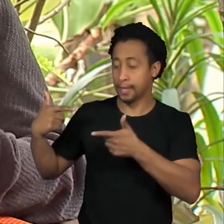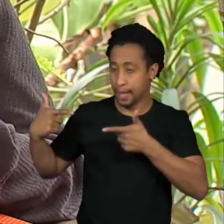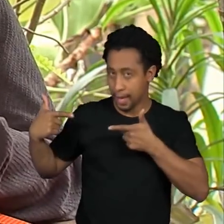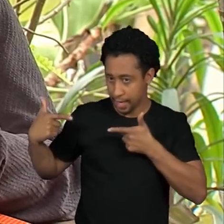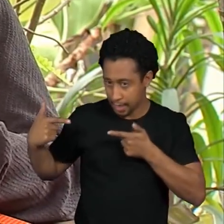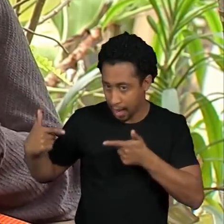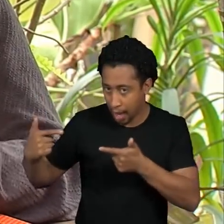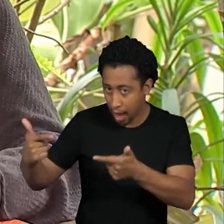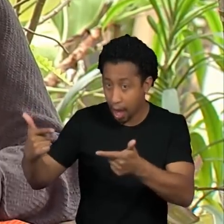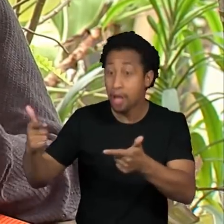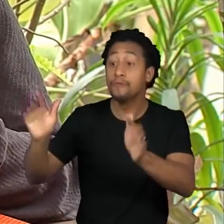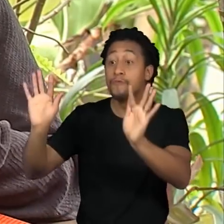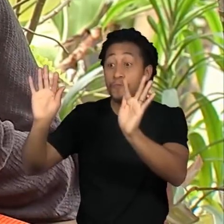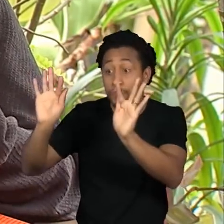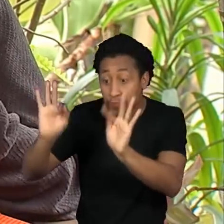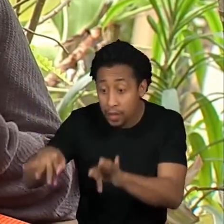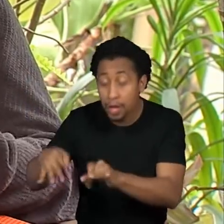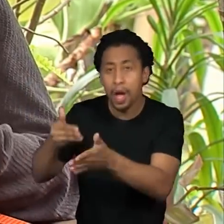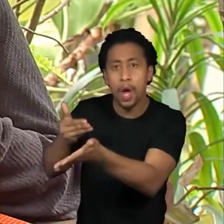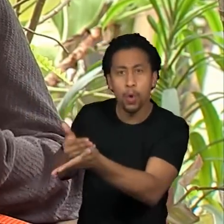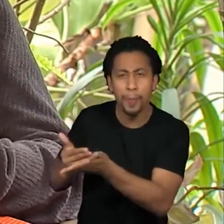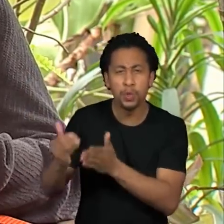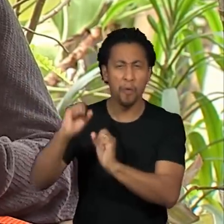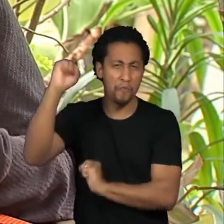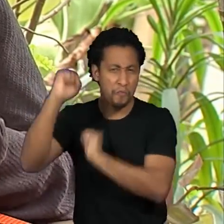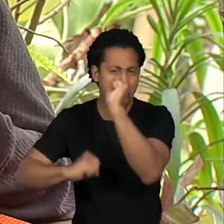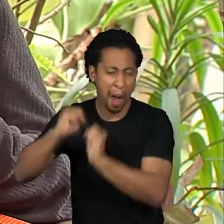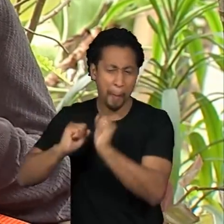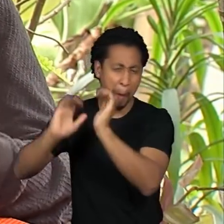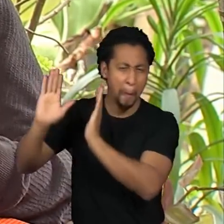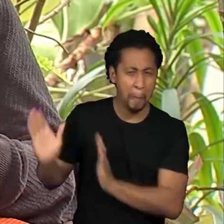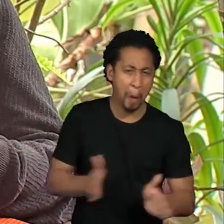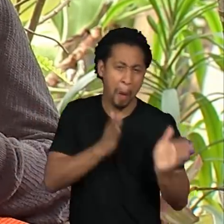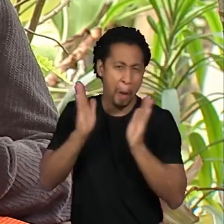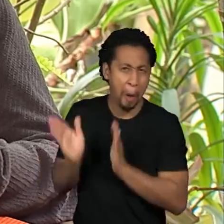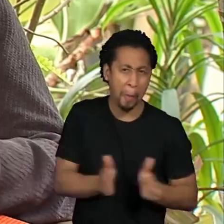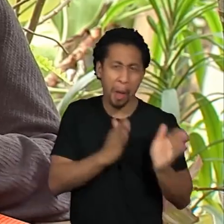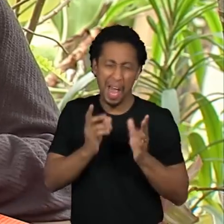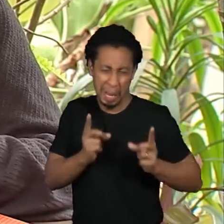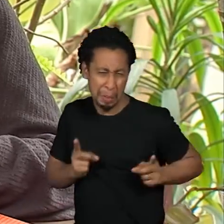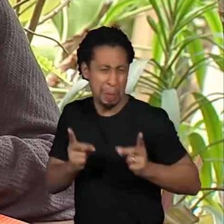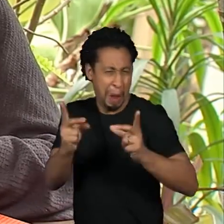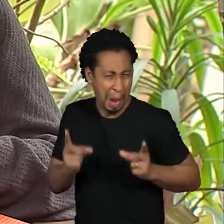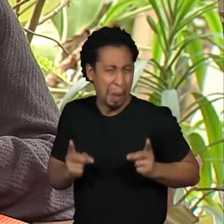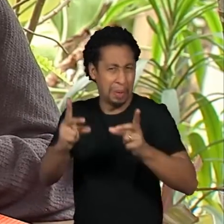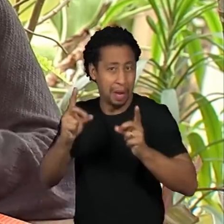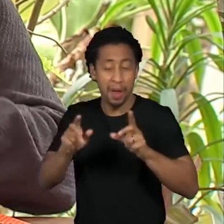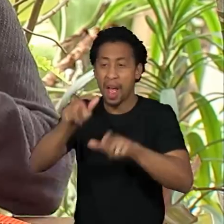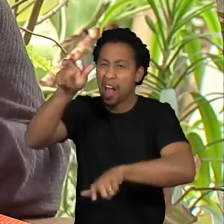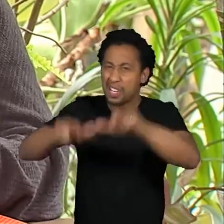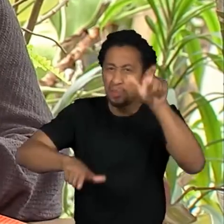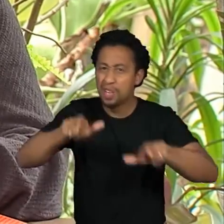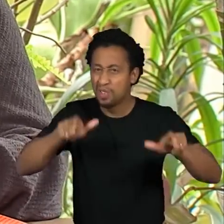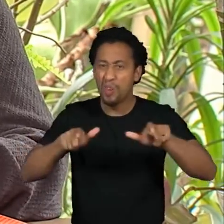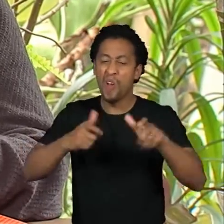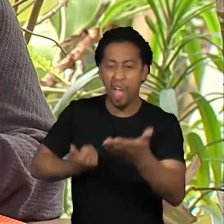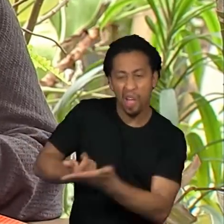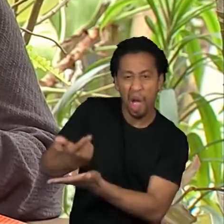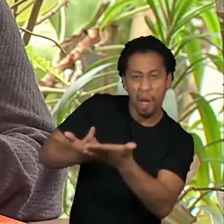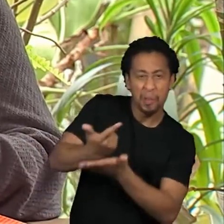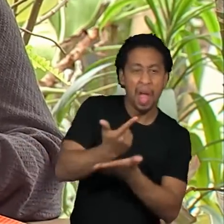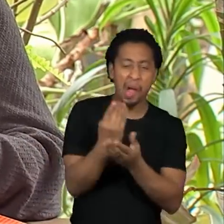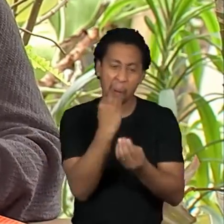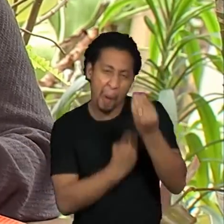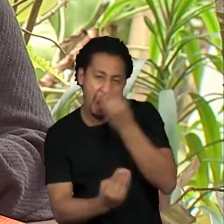abundância muito grande, né? Surgiu aquela cultura do modelo novo, né? Você tem uma coisa que ainda funciona, mas saiu um modelo novo,